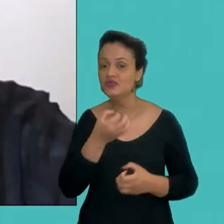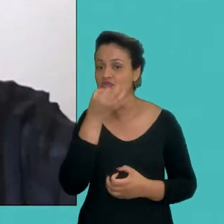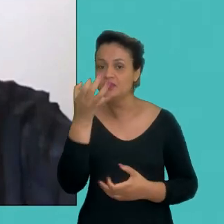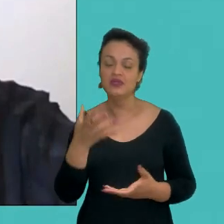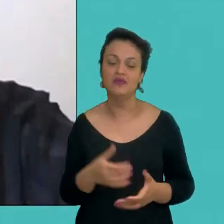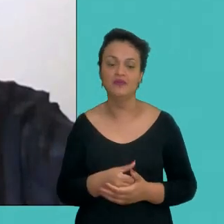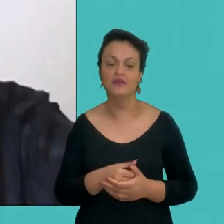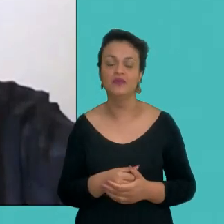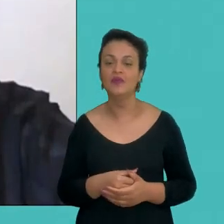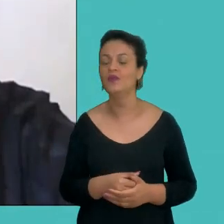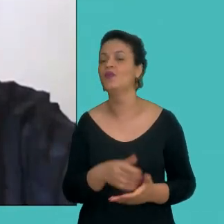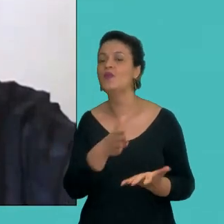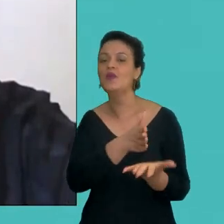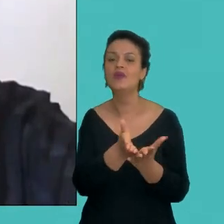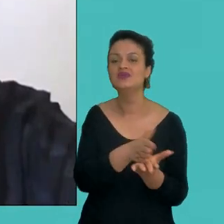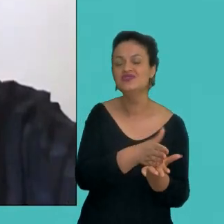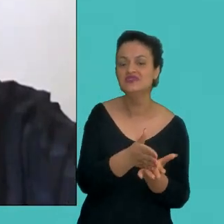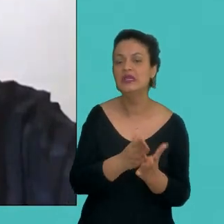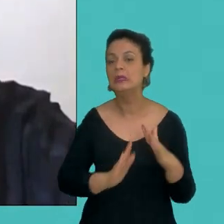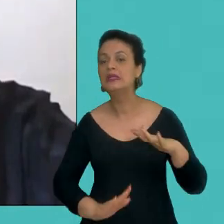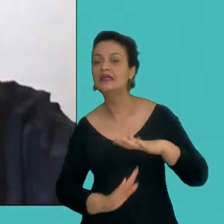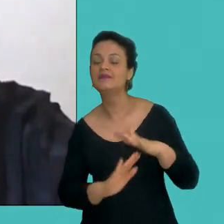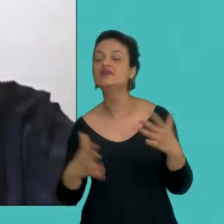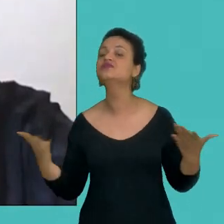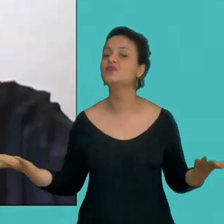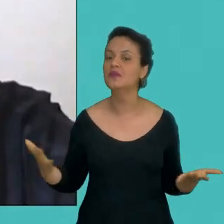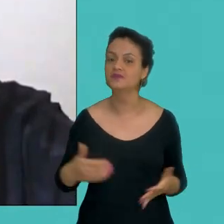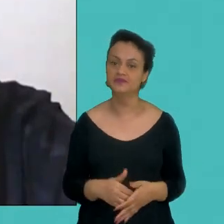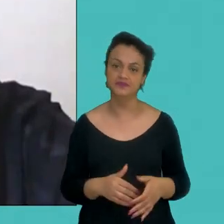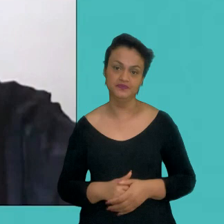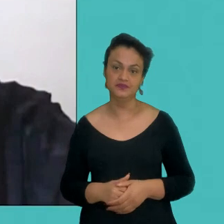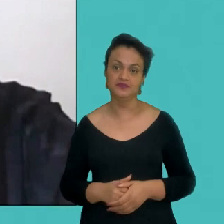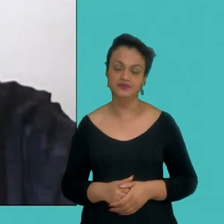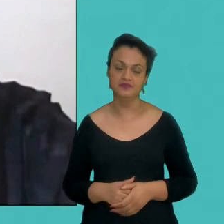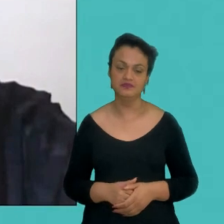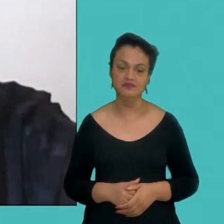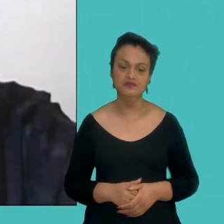pelo direito de expressar a opinião. Onde é que está esse limite?